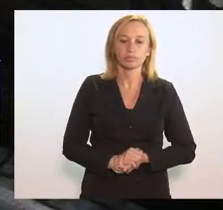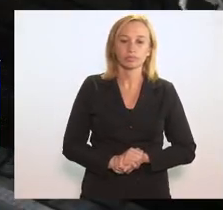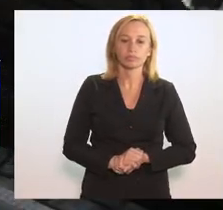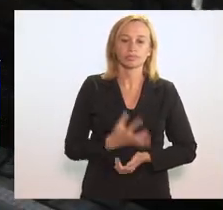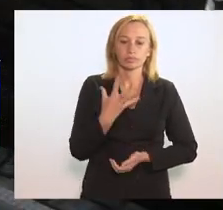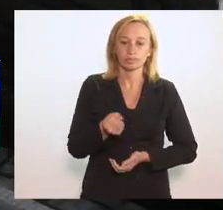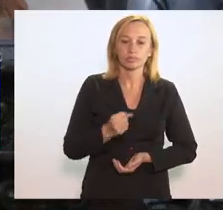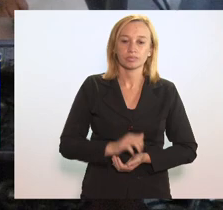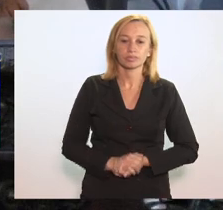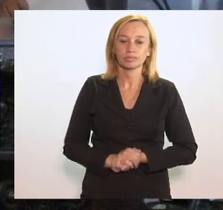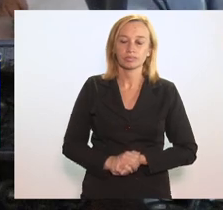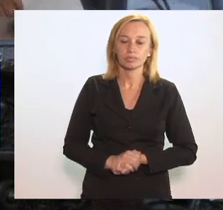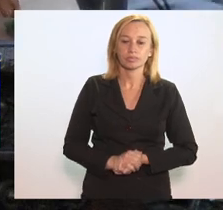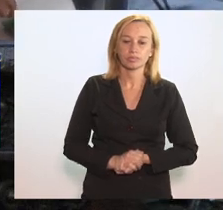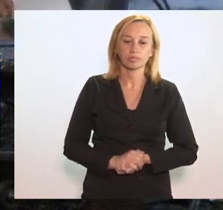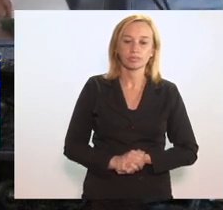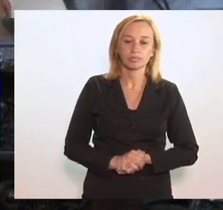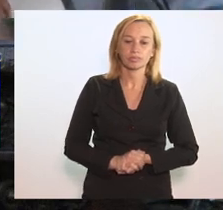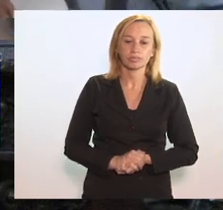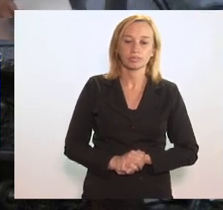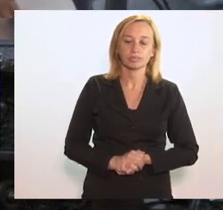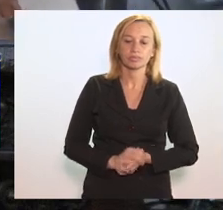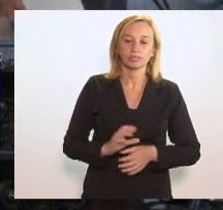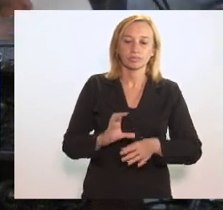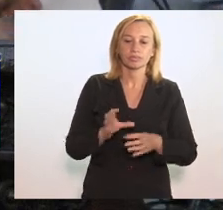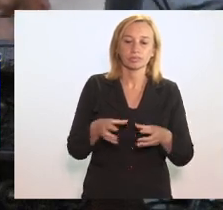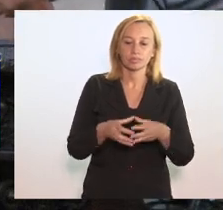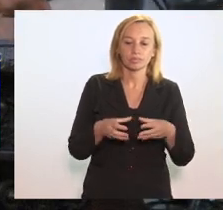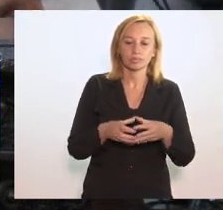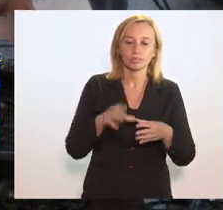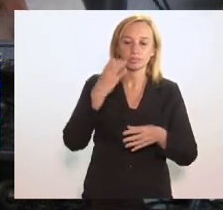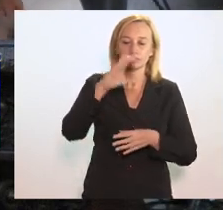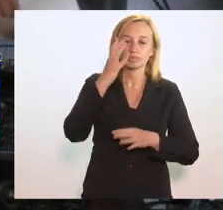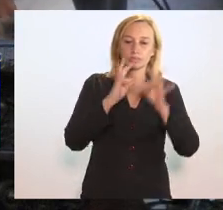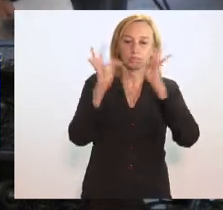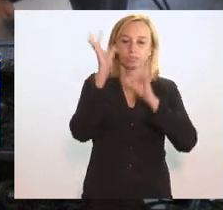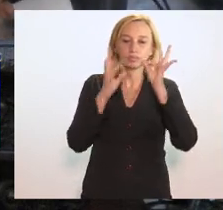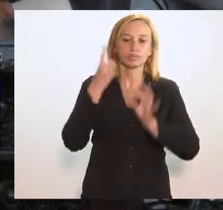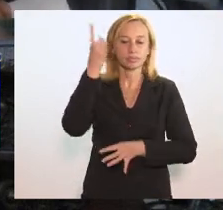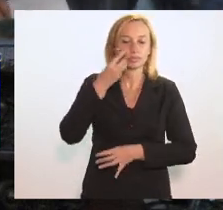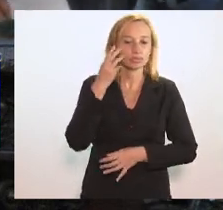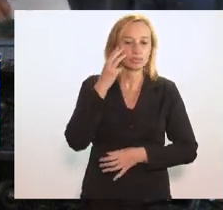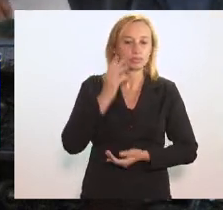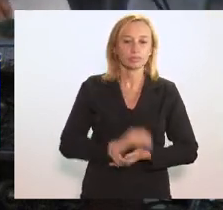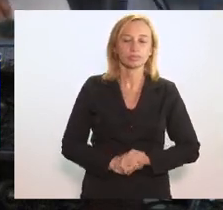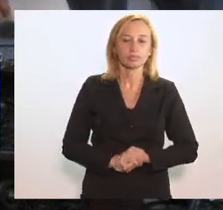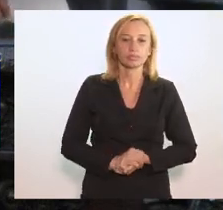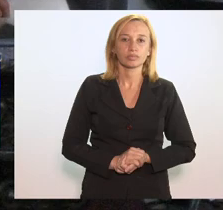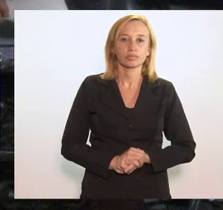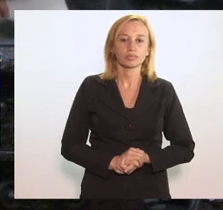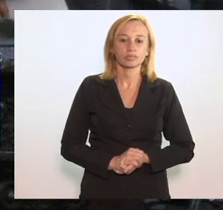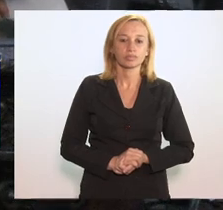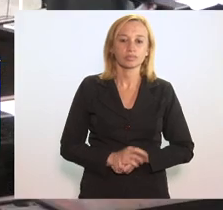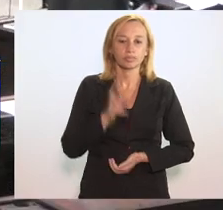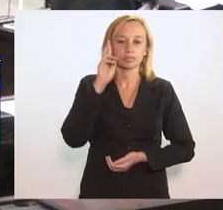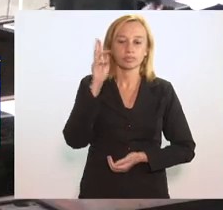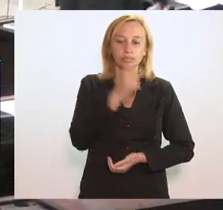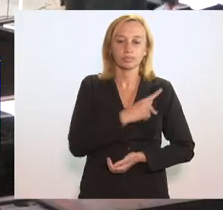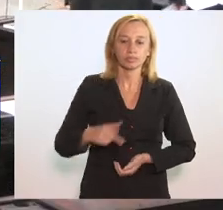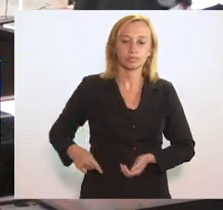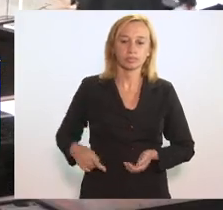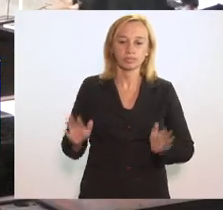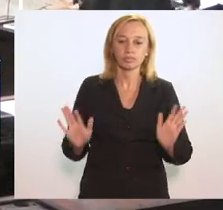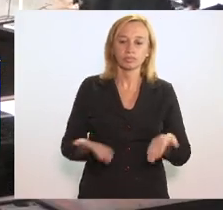Parecer favorável. Pela Comissão de Ciência e Tecnologia, deputado Valdec Carneiro. Senhor presidente,